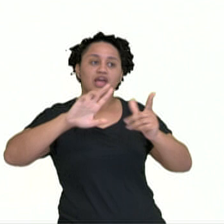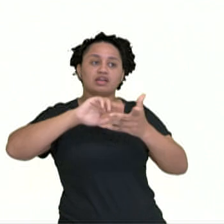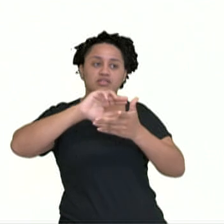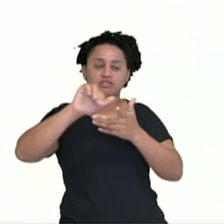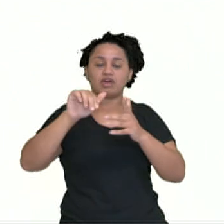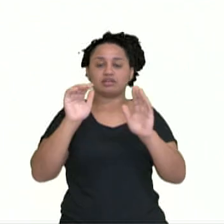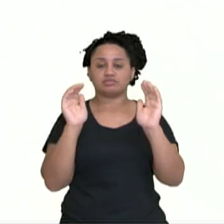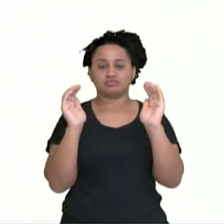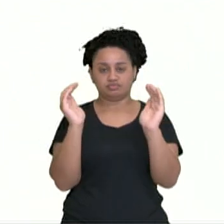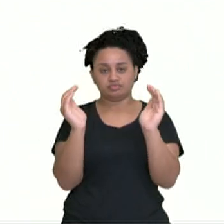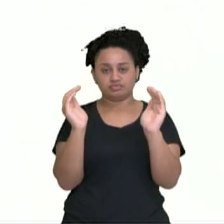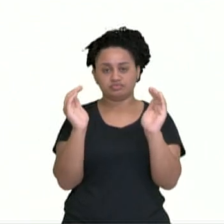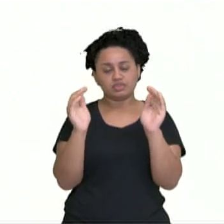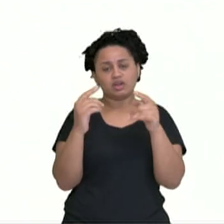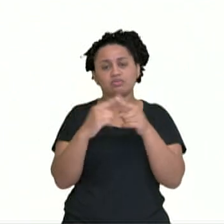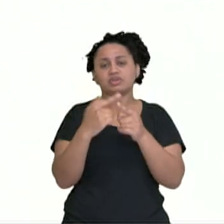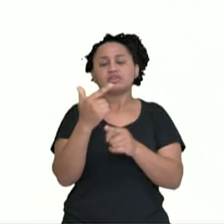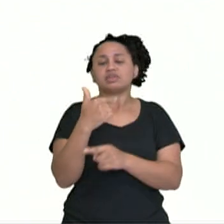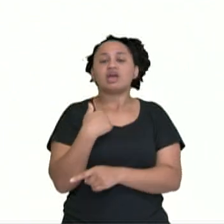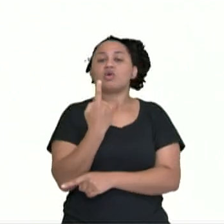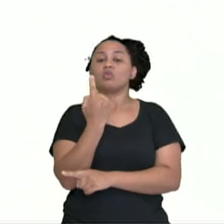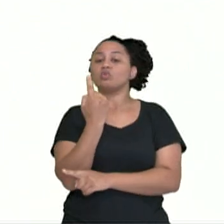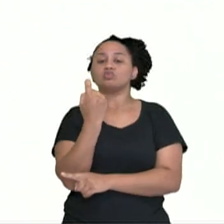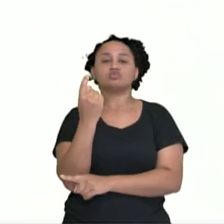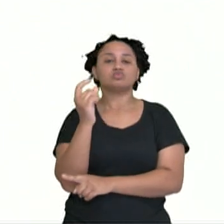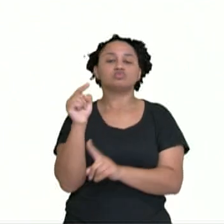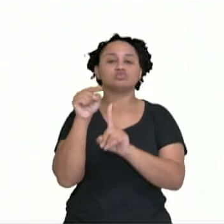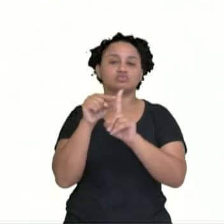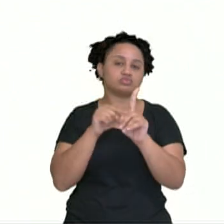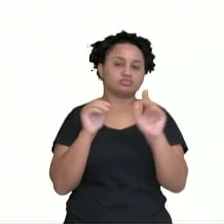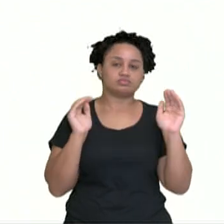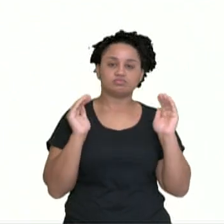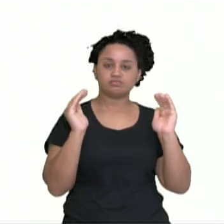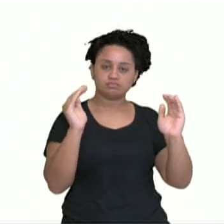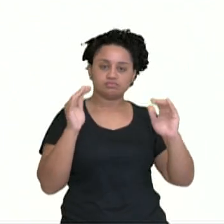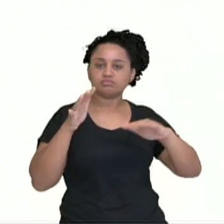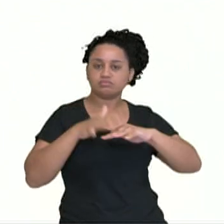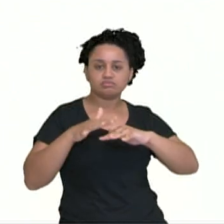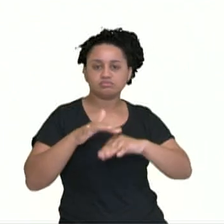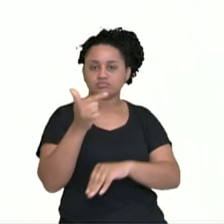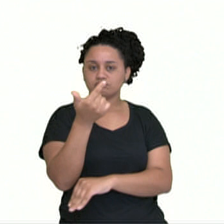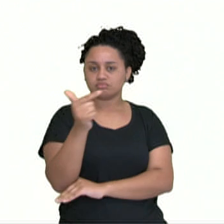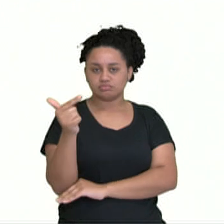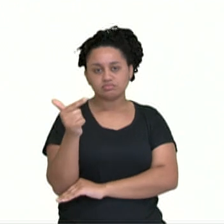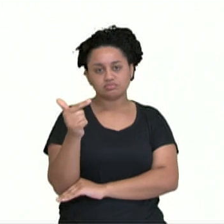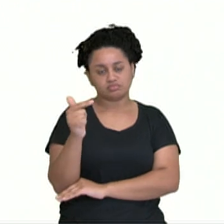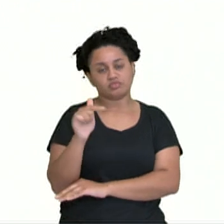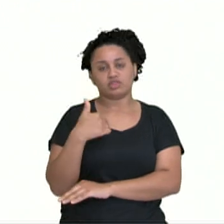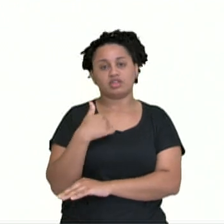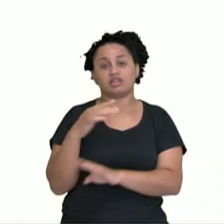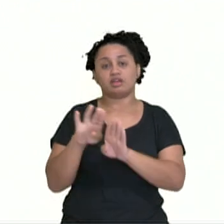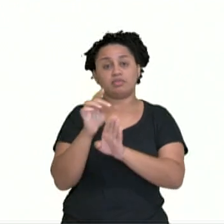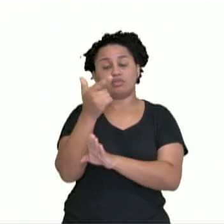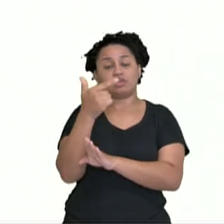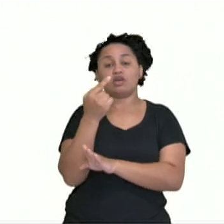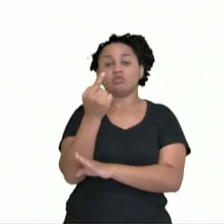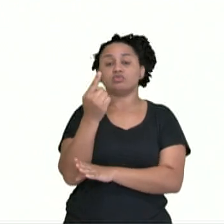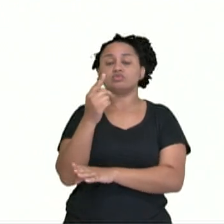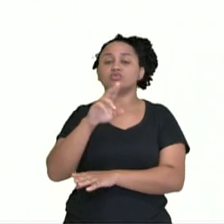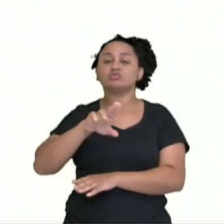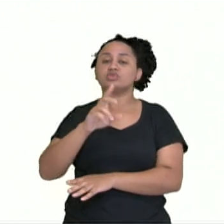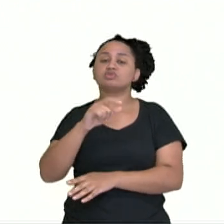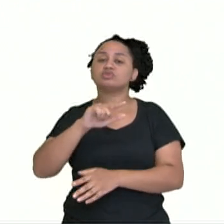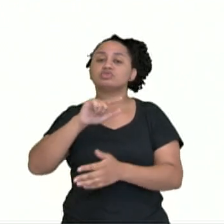diferentes funções. Porque não existe um único tipo de função matemática, assim como não existe um único tipo de